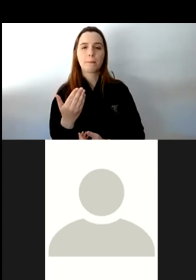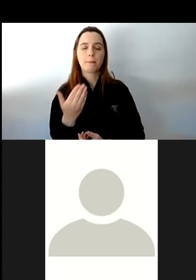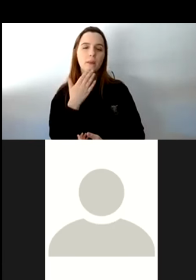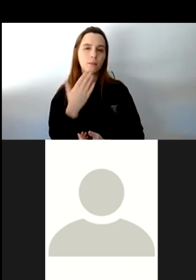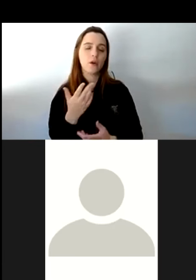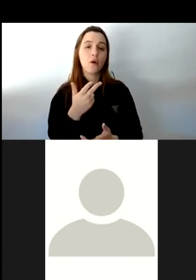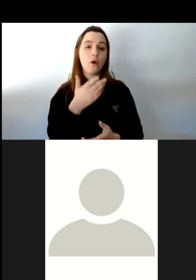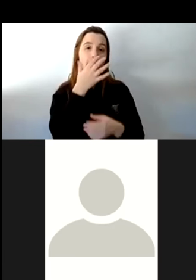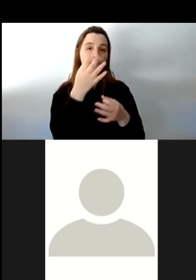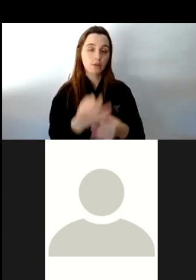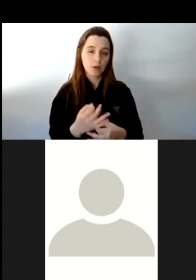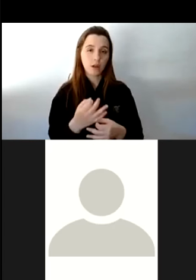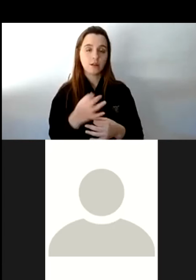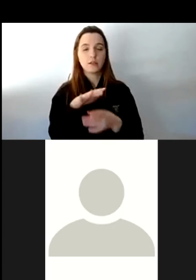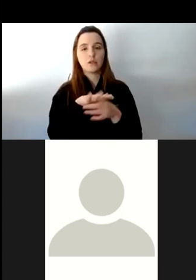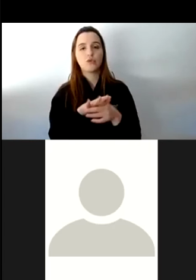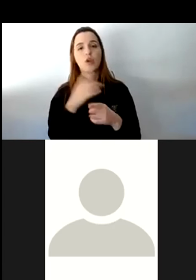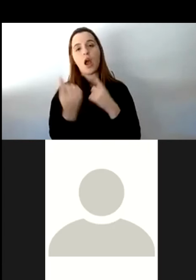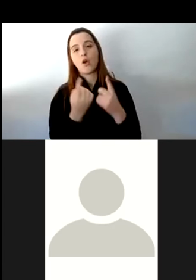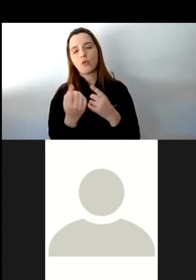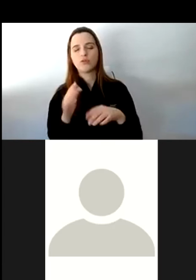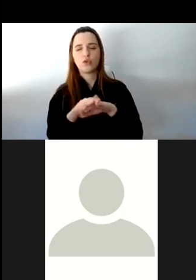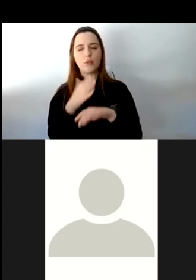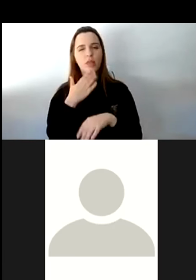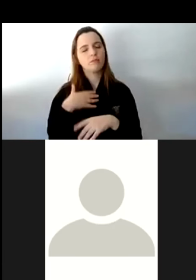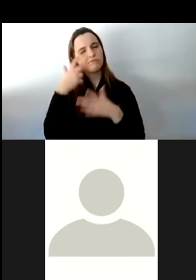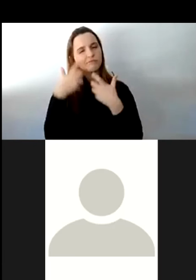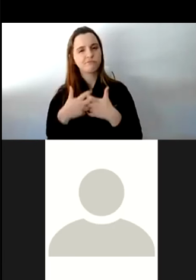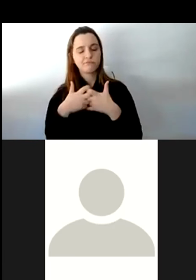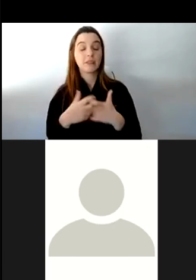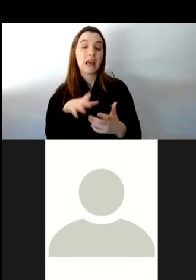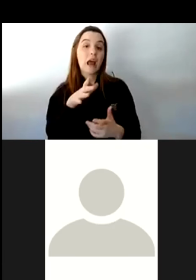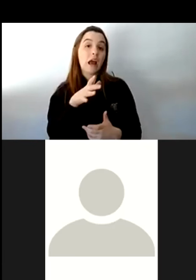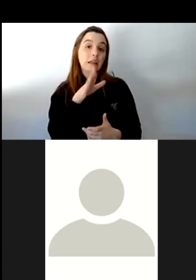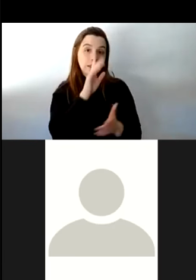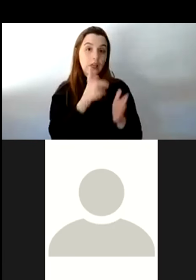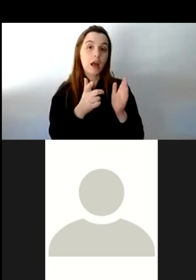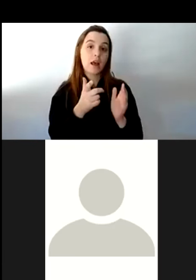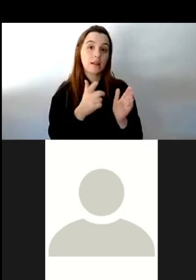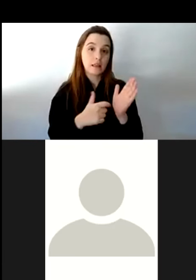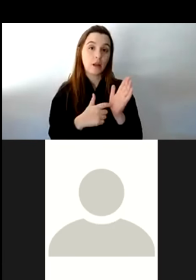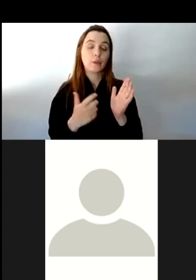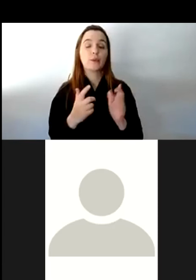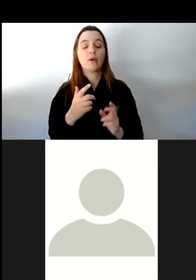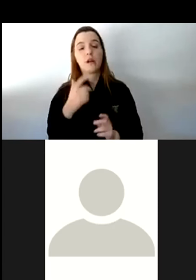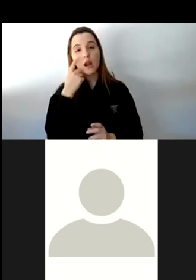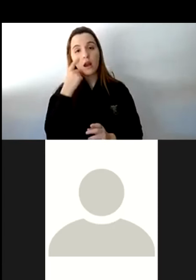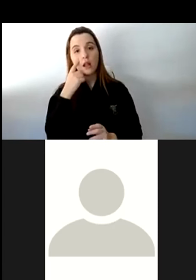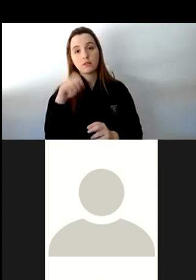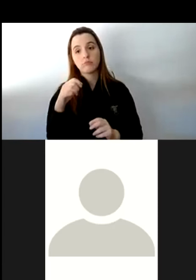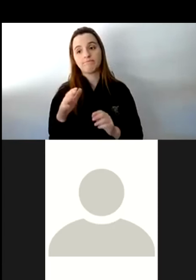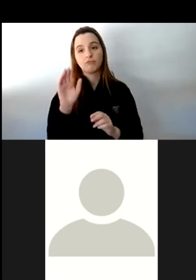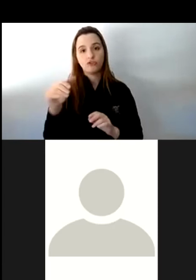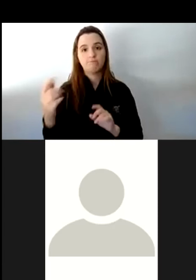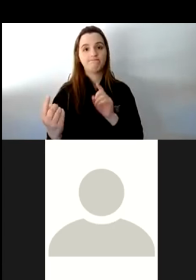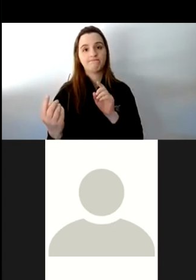confirmado determinadas situações que nos deixavam dúvidas e, quando necessário, era feito essa verificação presencialmente.